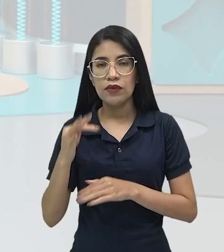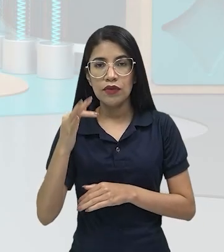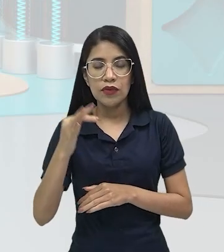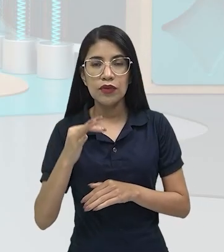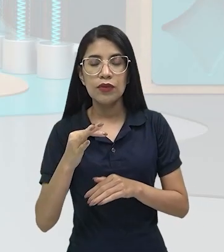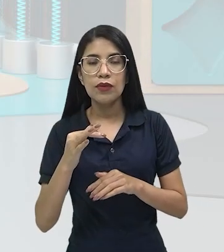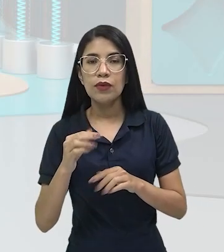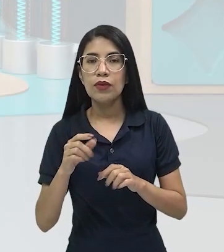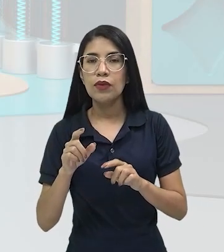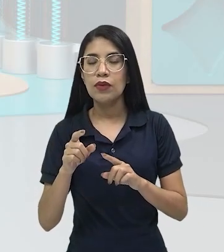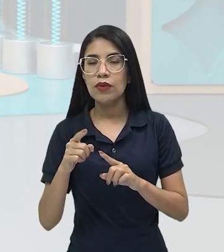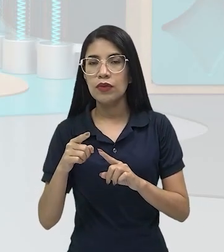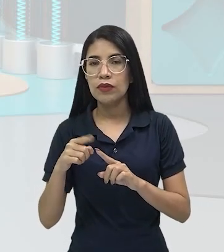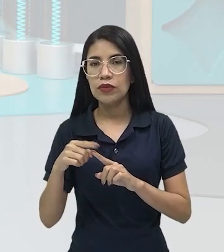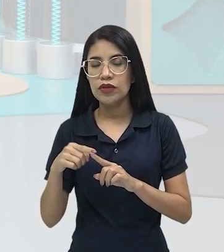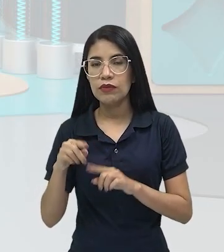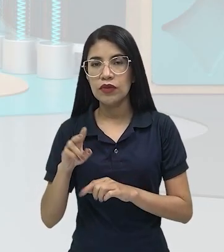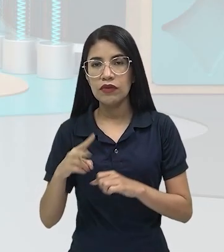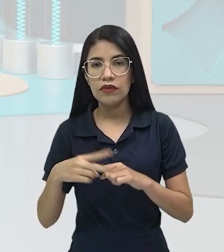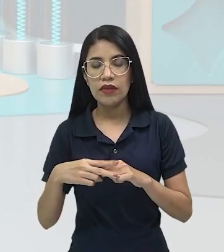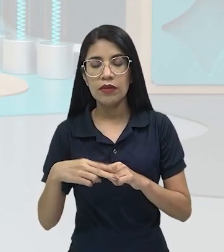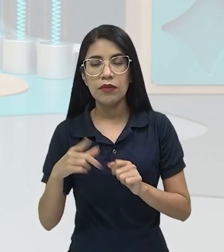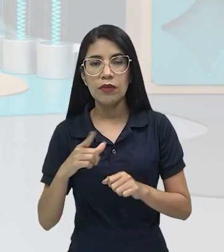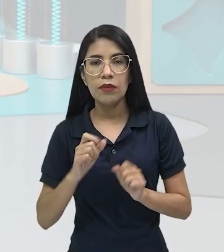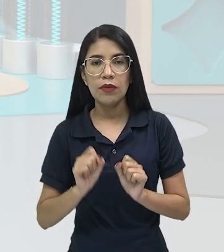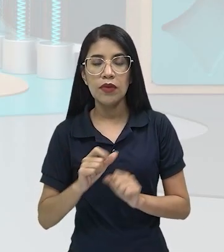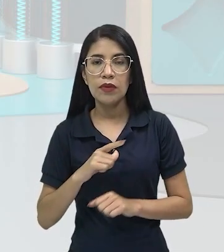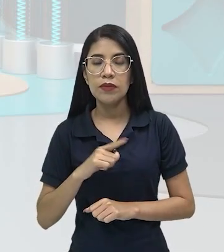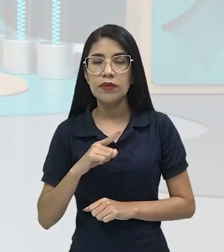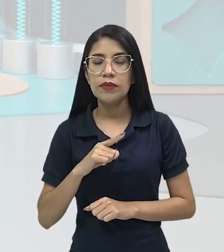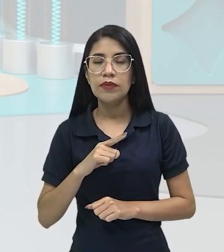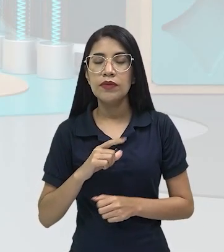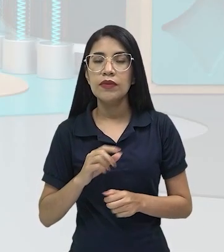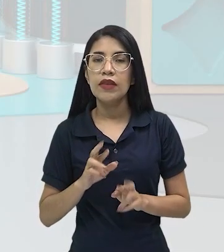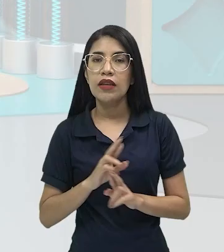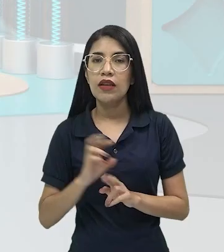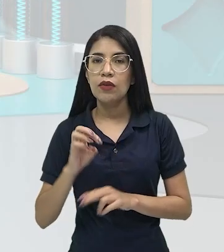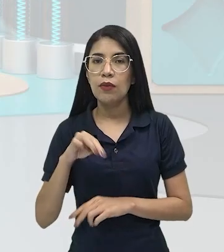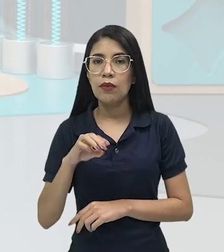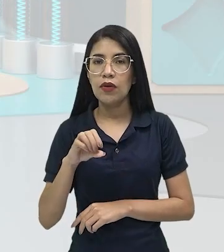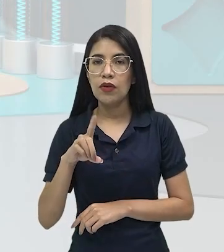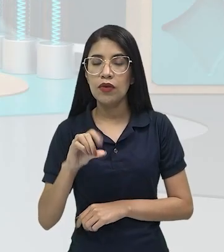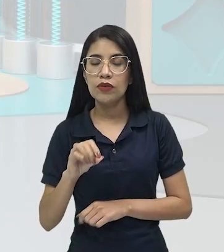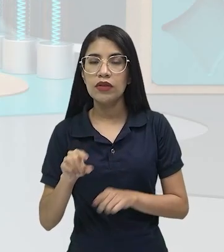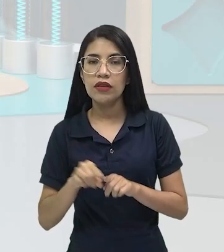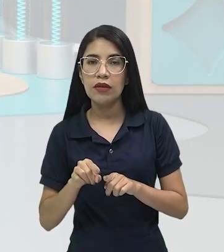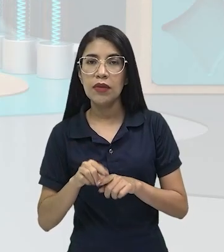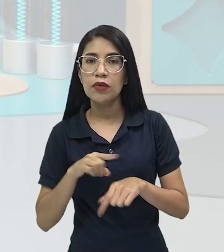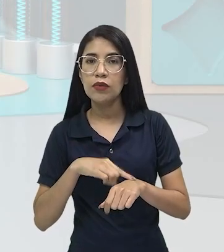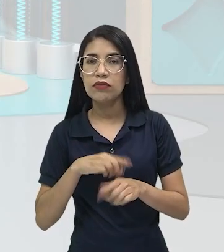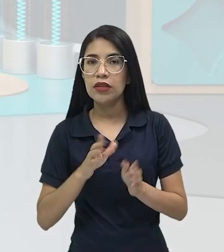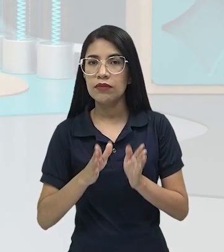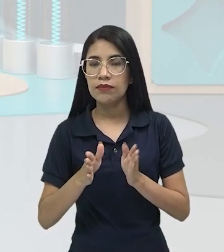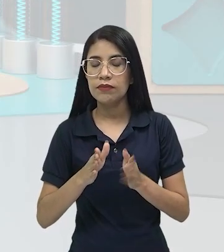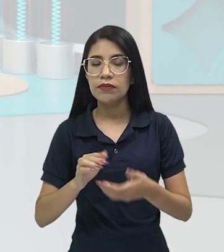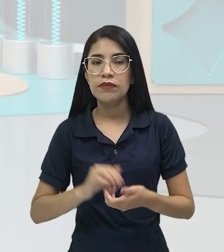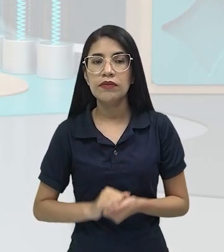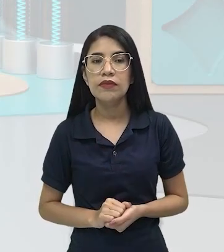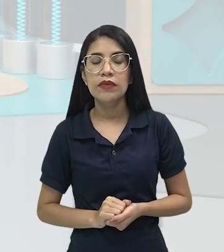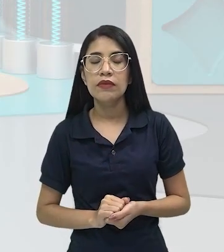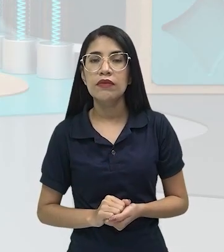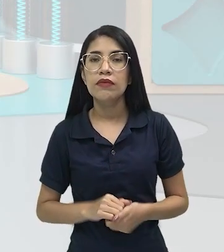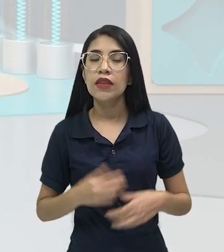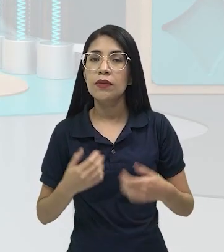todas as formas que o verbo pode assumir em relação a tempo e modo, né? Na sequência, é preciso